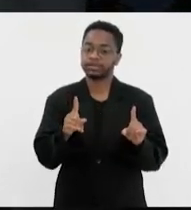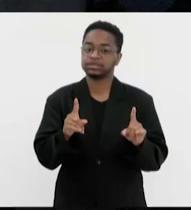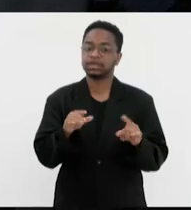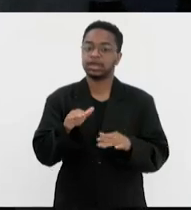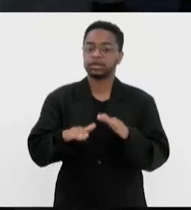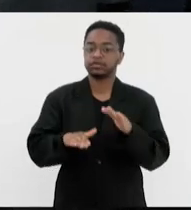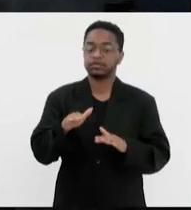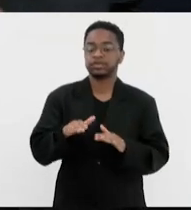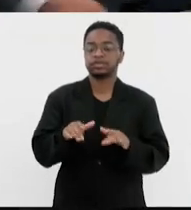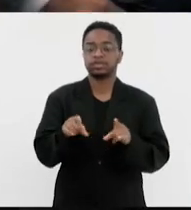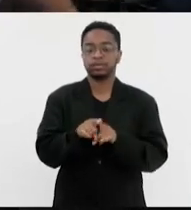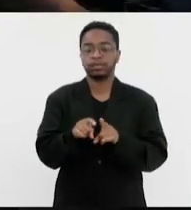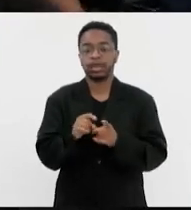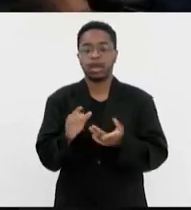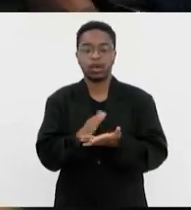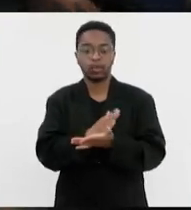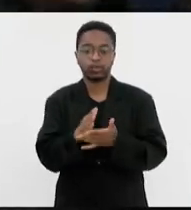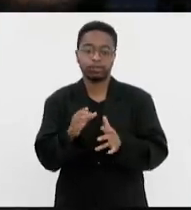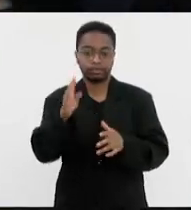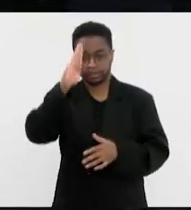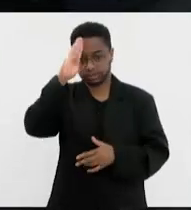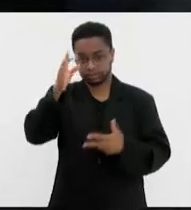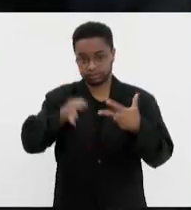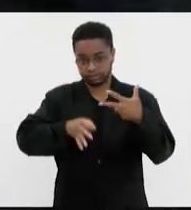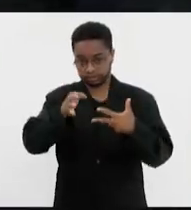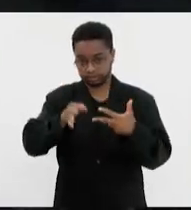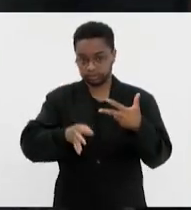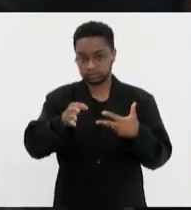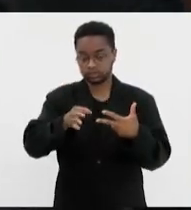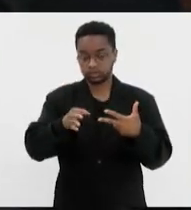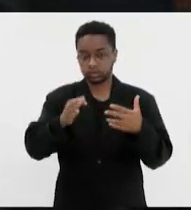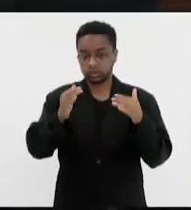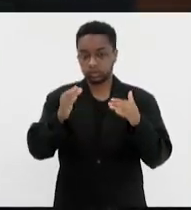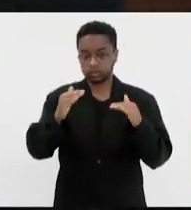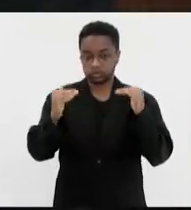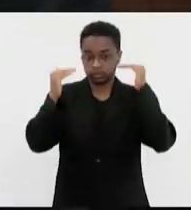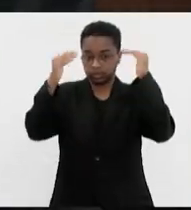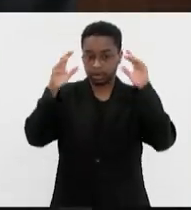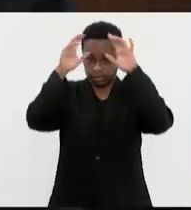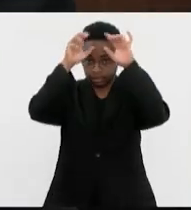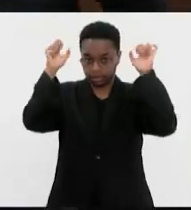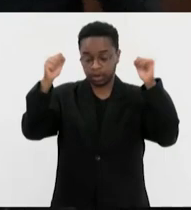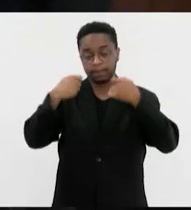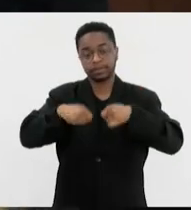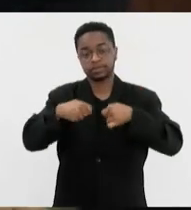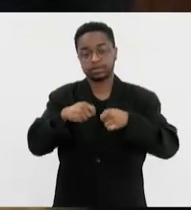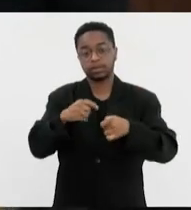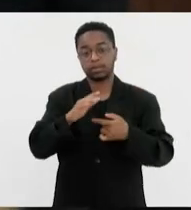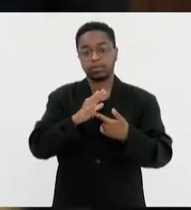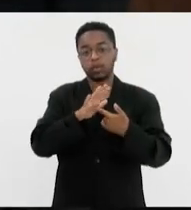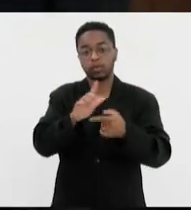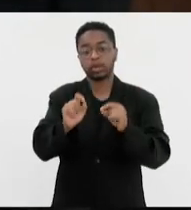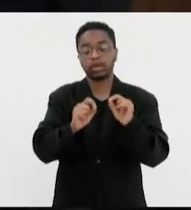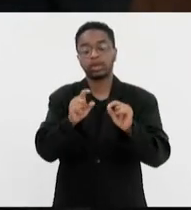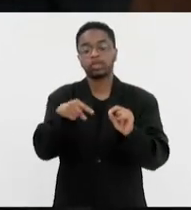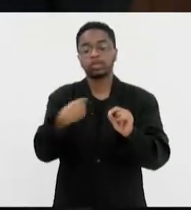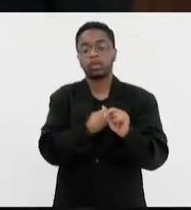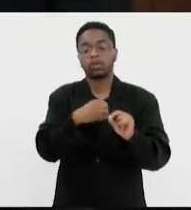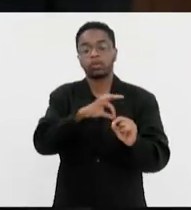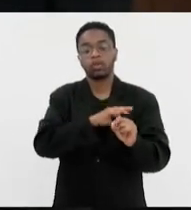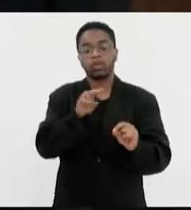olhos de algum, principalmente o judiciário, que deveria o Supremo determinar que os nossos policiais tivessem que usar armas não